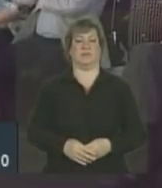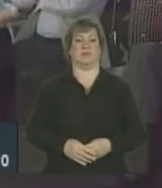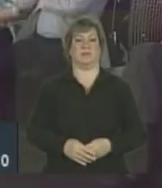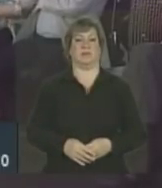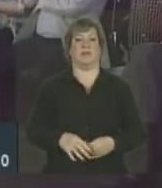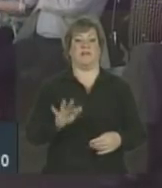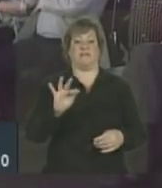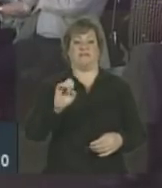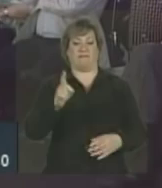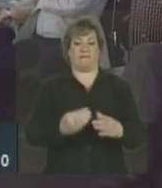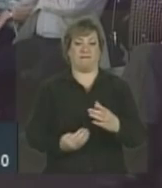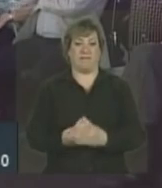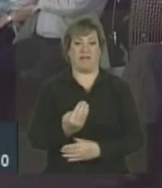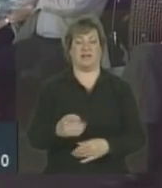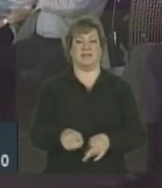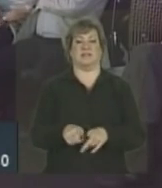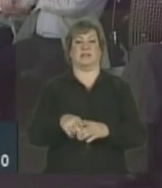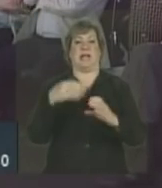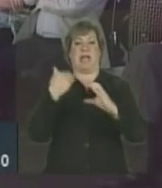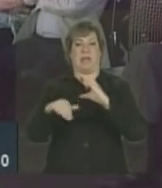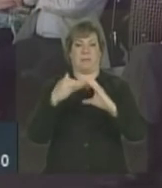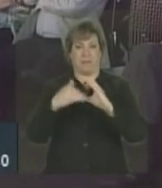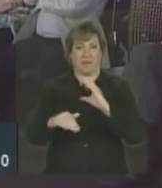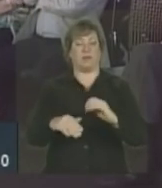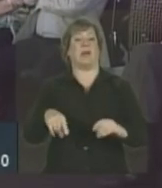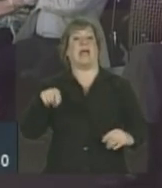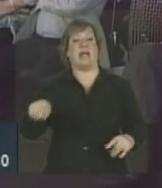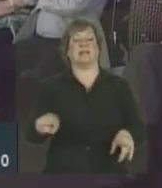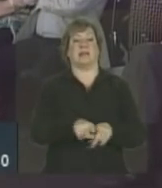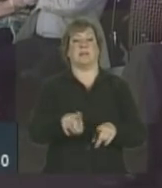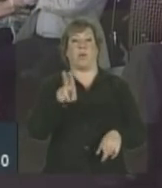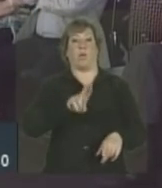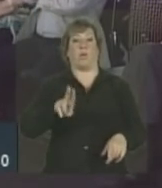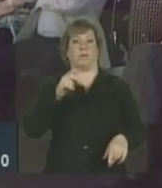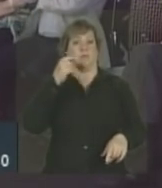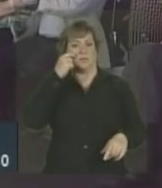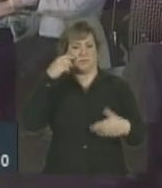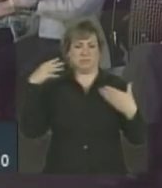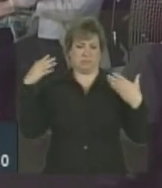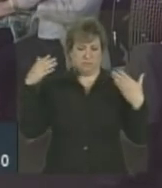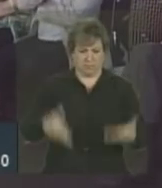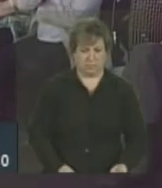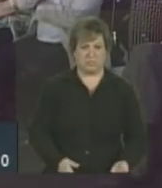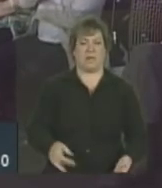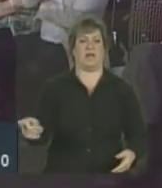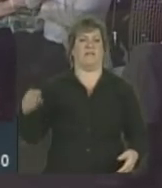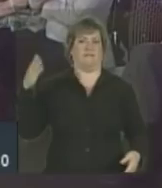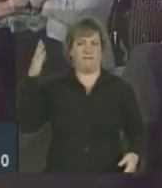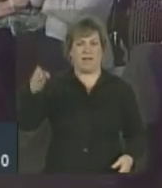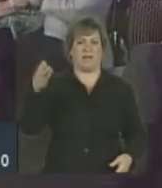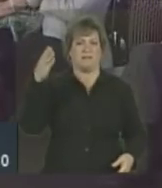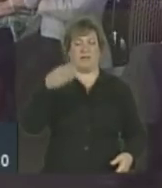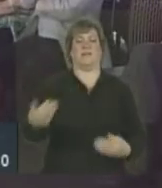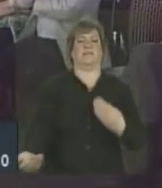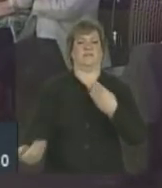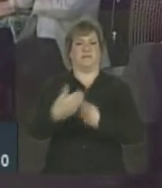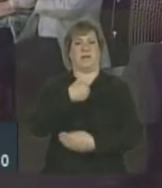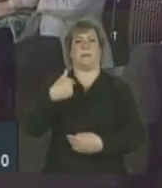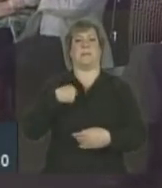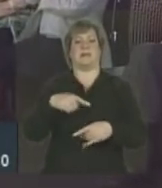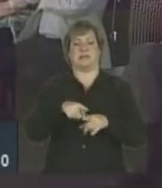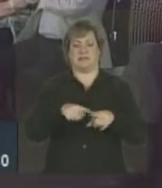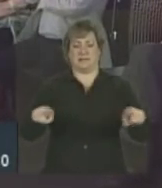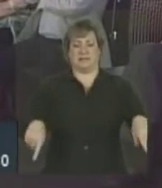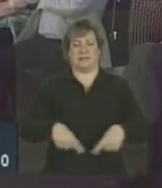o fax e o e-mail, ele usava o corpo presente. Ele comparecia ao meu gabinete